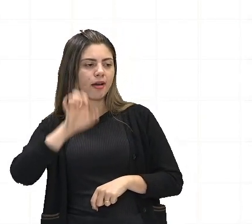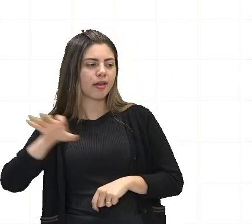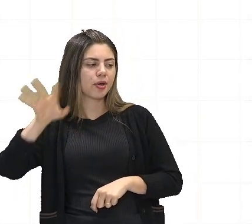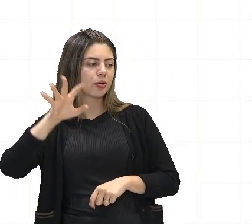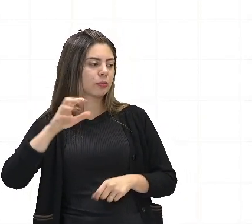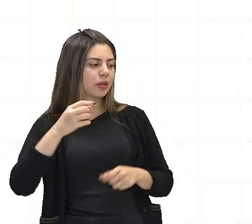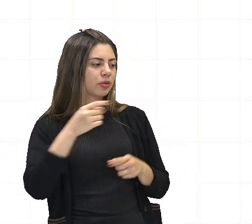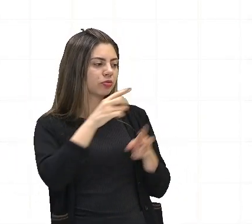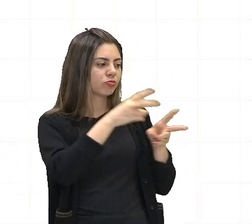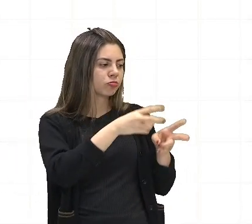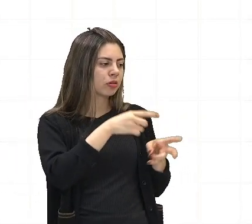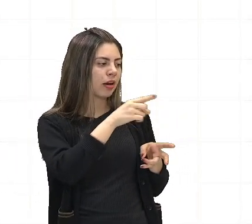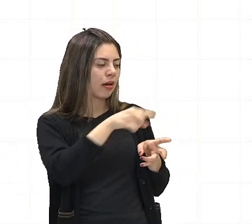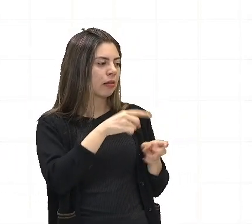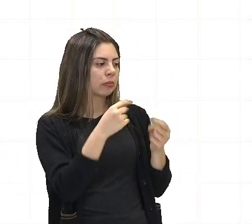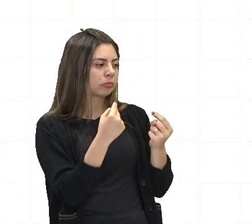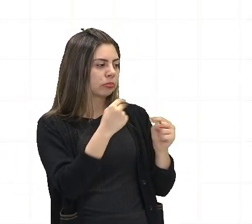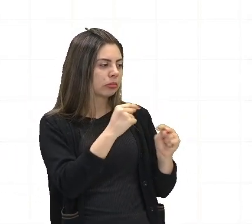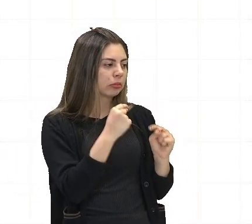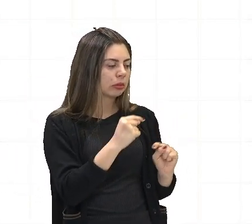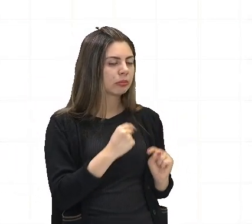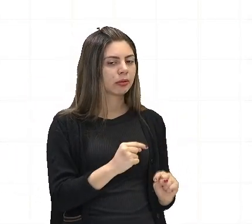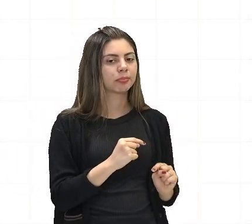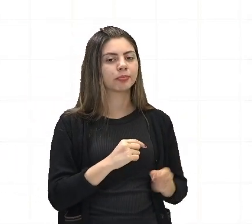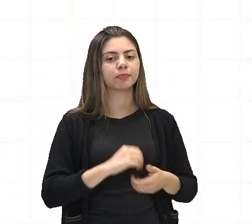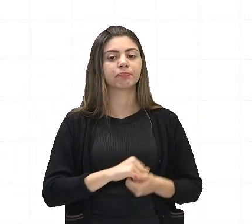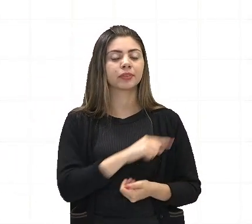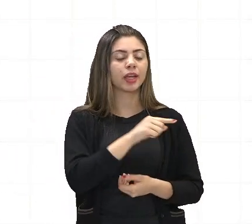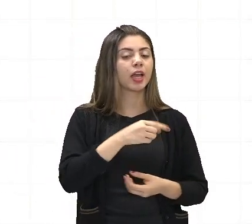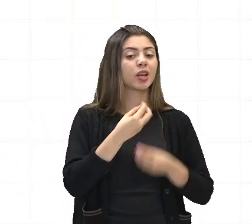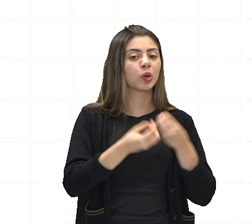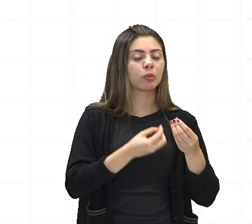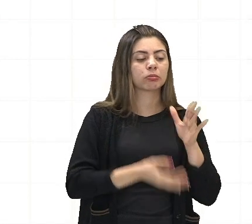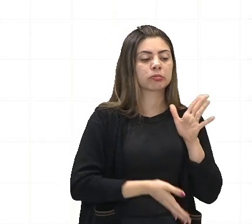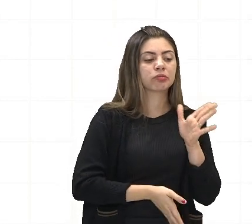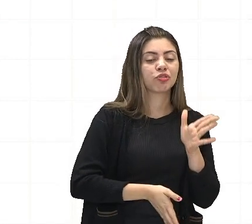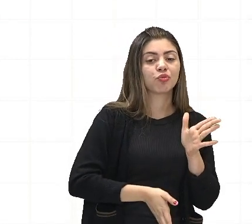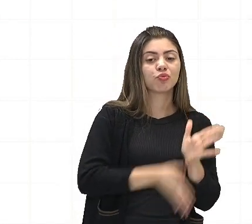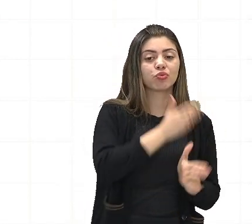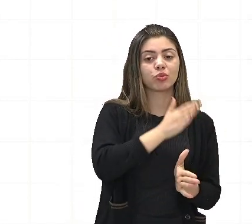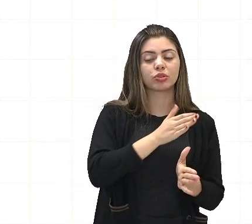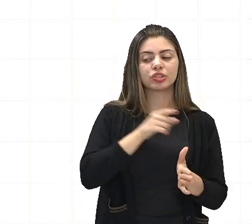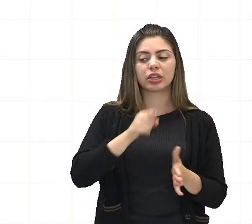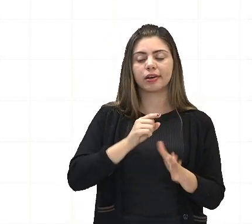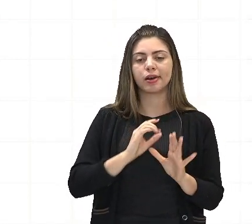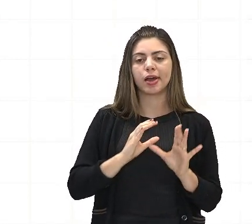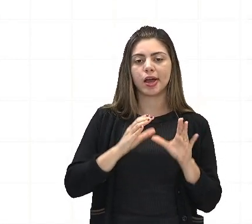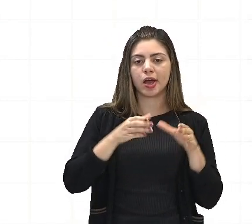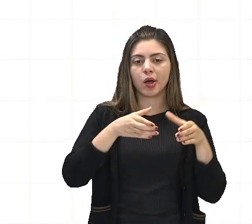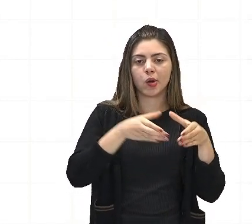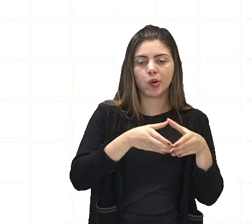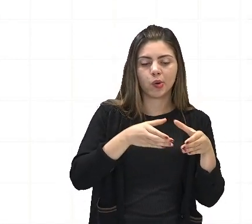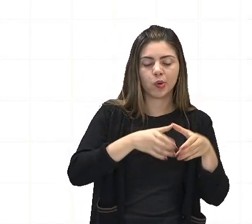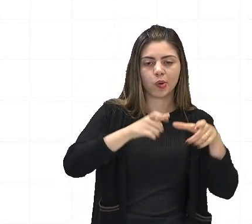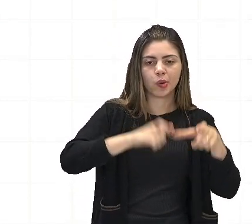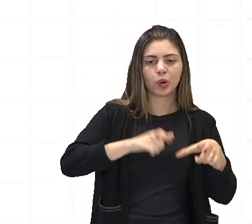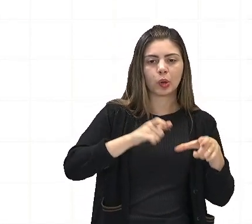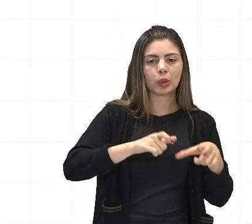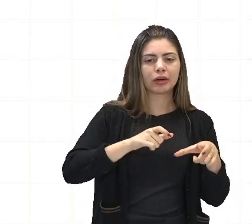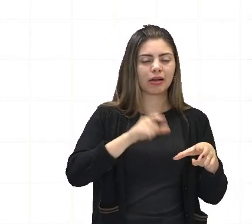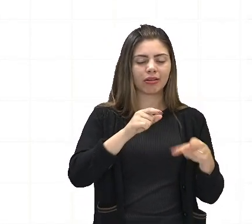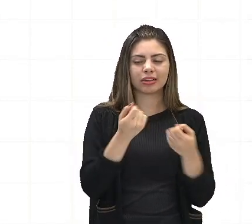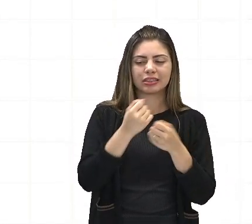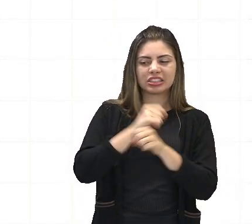europeus. Buscaram refúgio para resistir à escravização, aliam-se para defender o